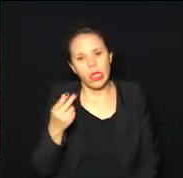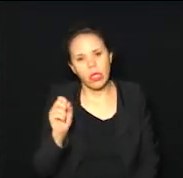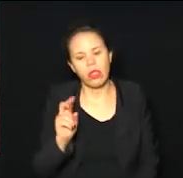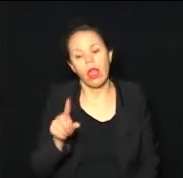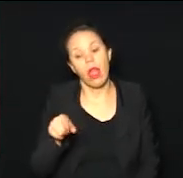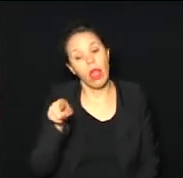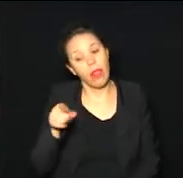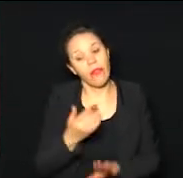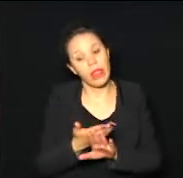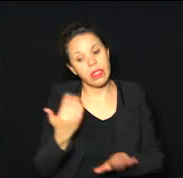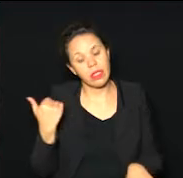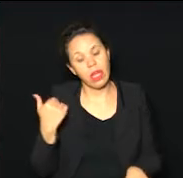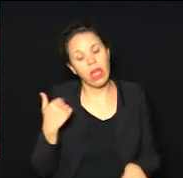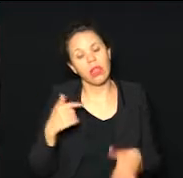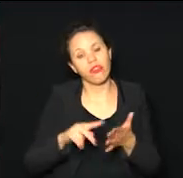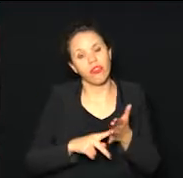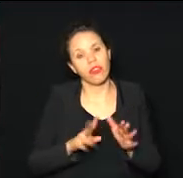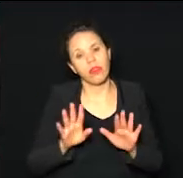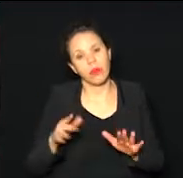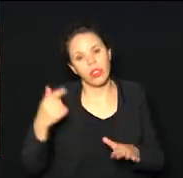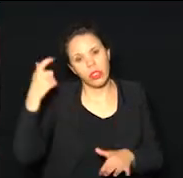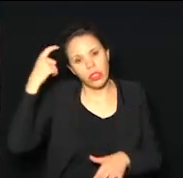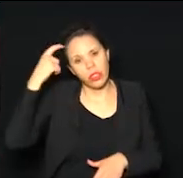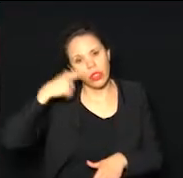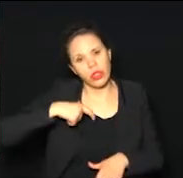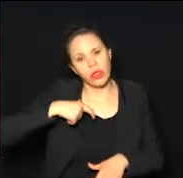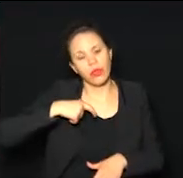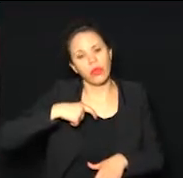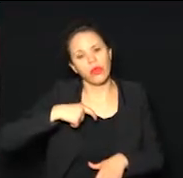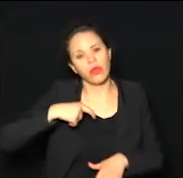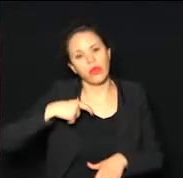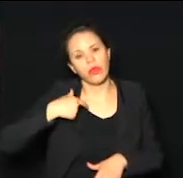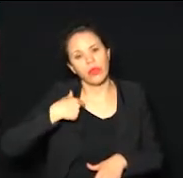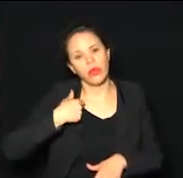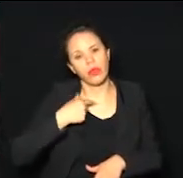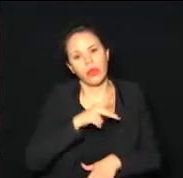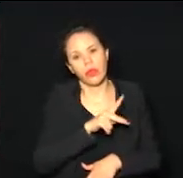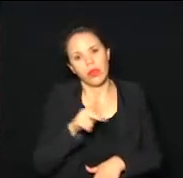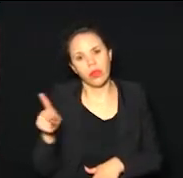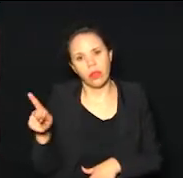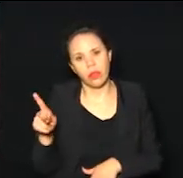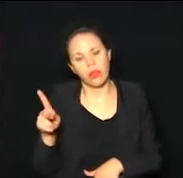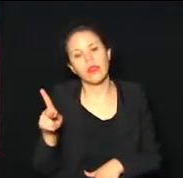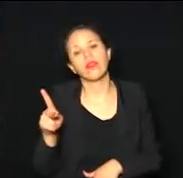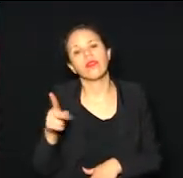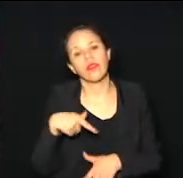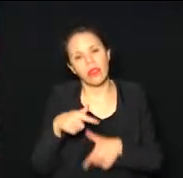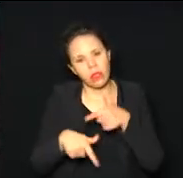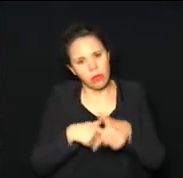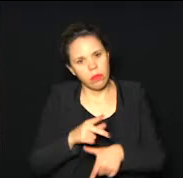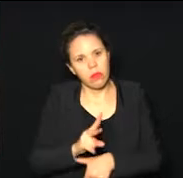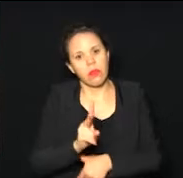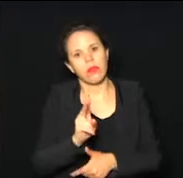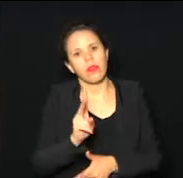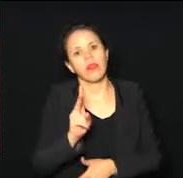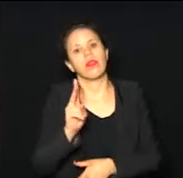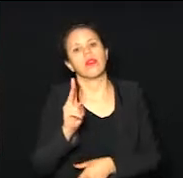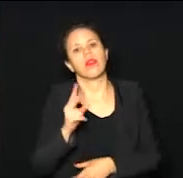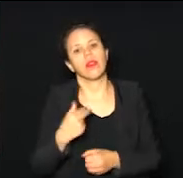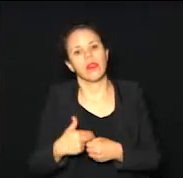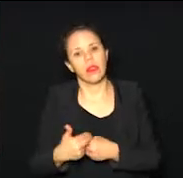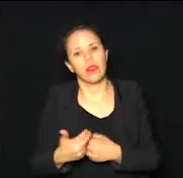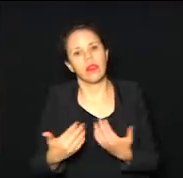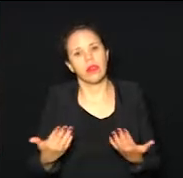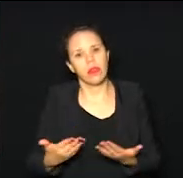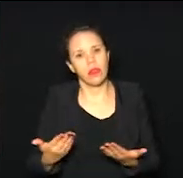afastado. Eu sou a presidenta interina da Unicamp